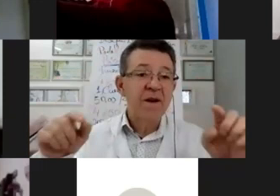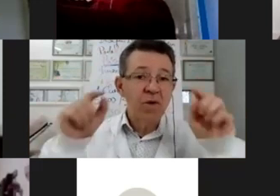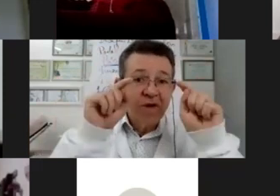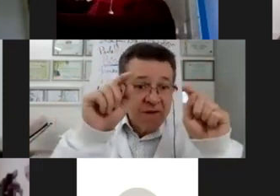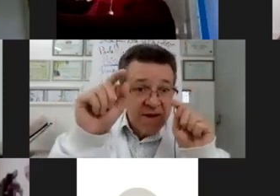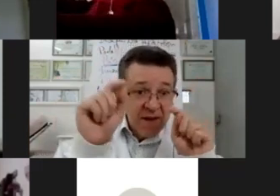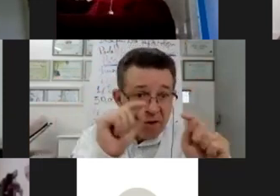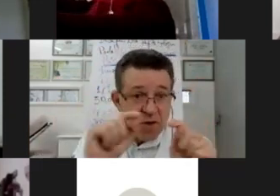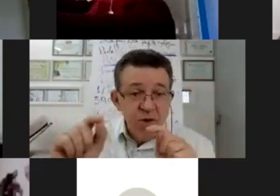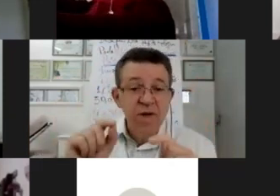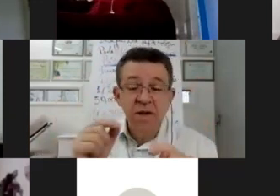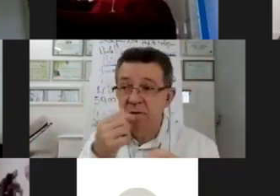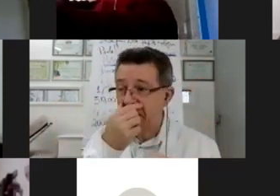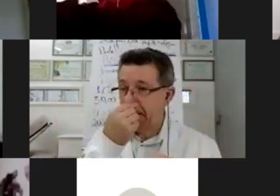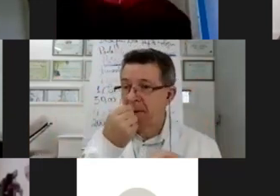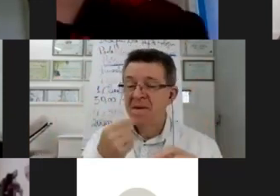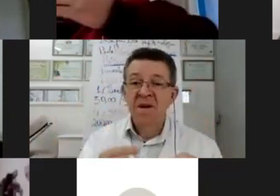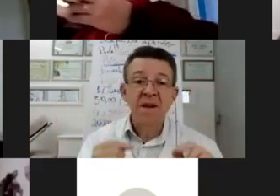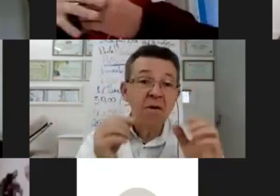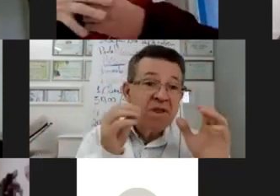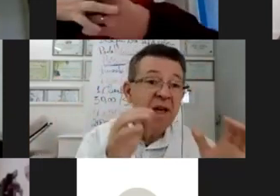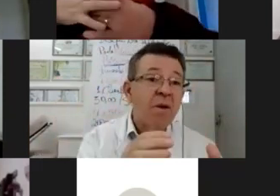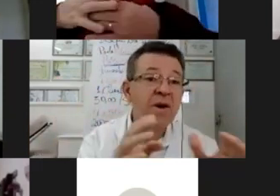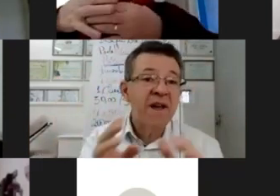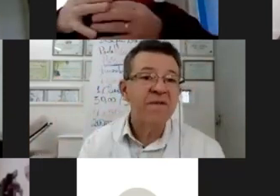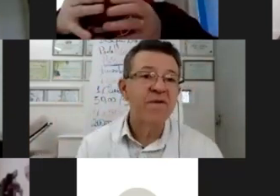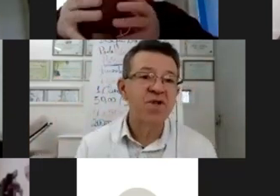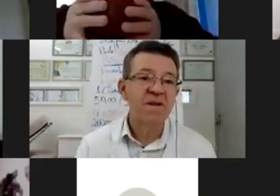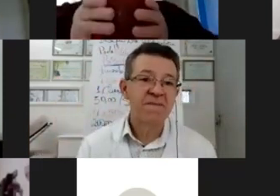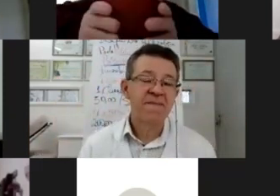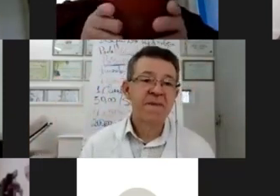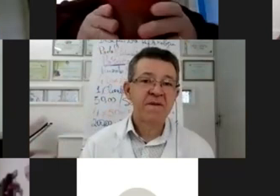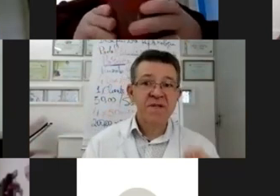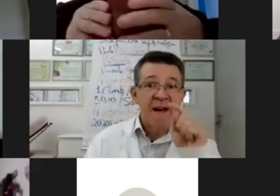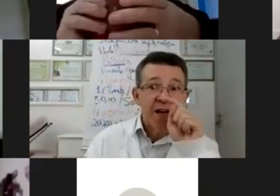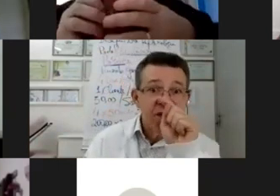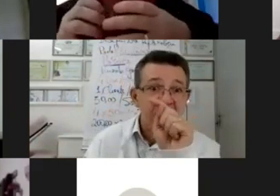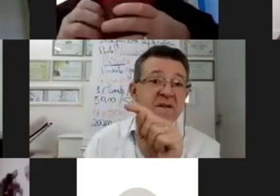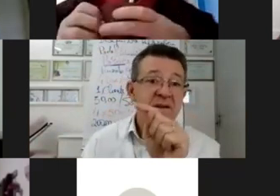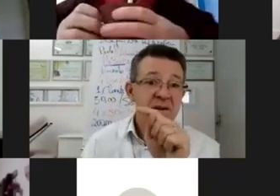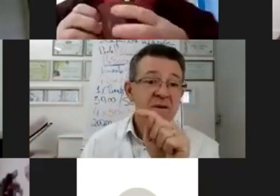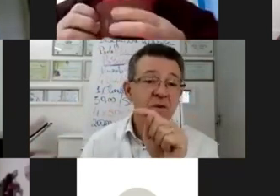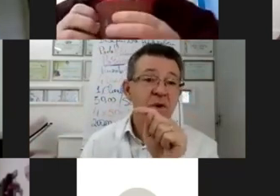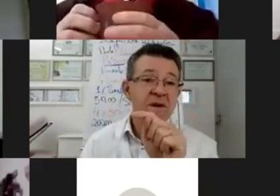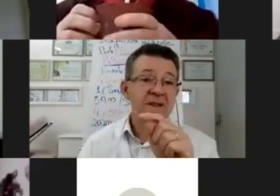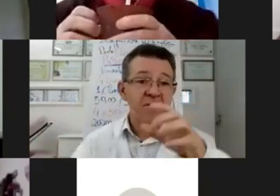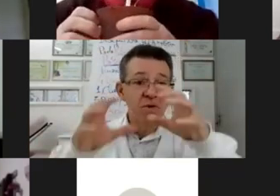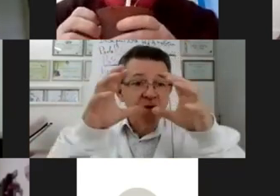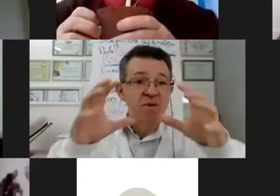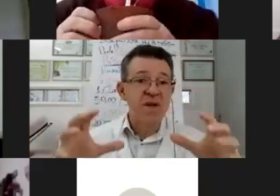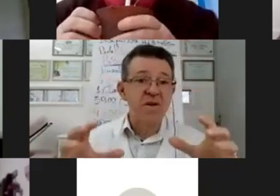iceberg? Quando você vai desconstruindo, não tem como o cliente fugir. Você acha,